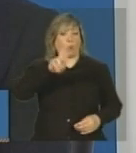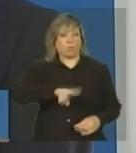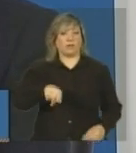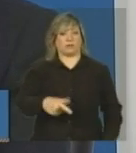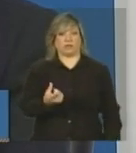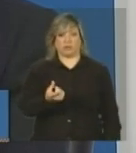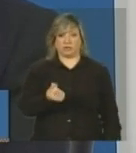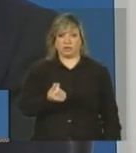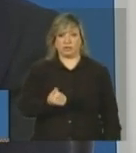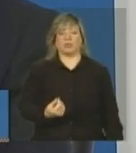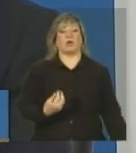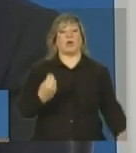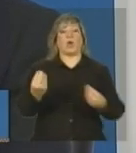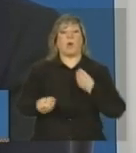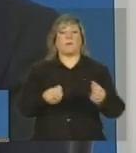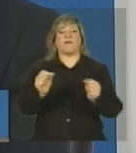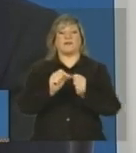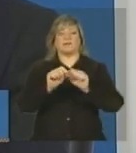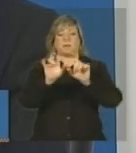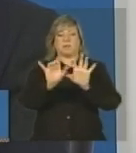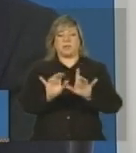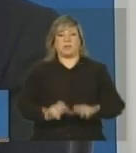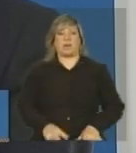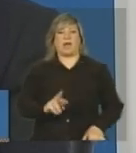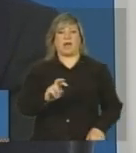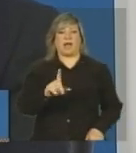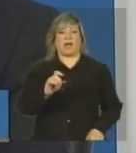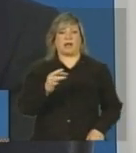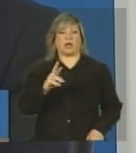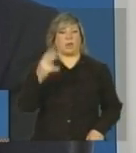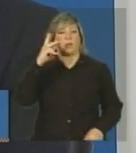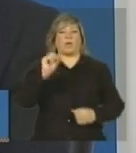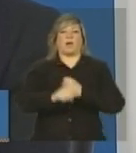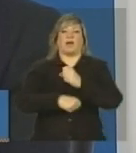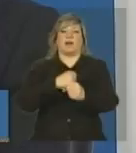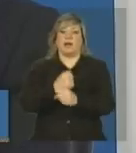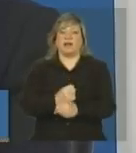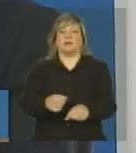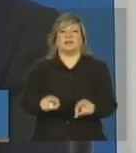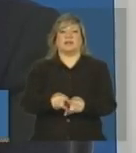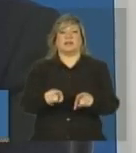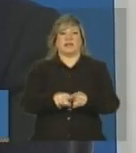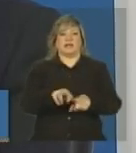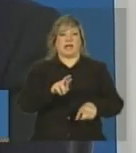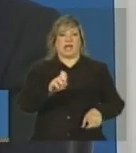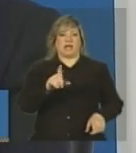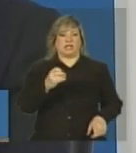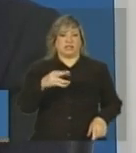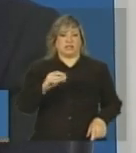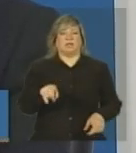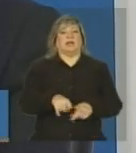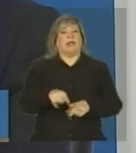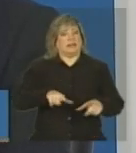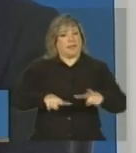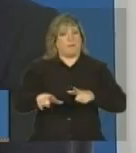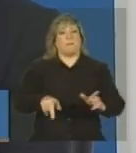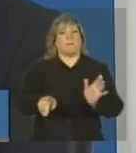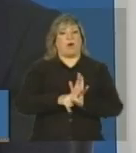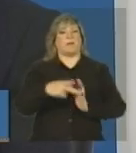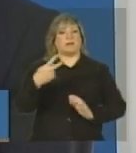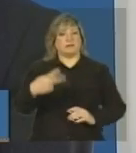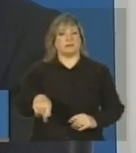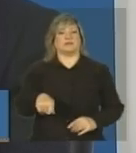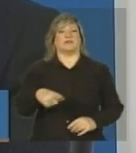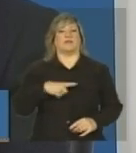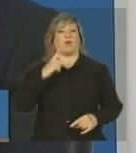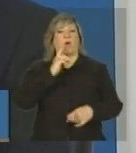produção de relatórios anuais, os nossos registros, e são funções próprias desses órgãos de controle que